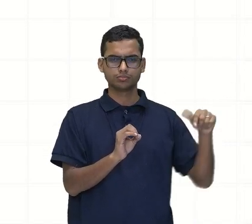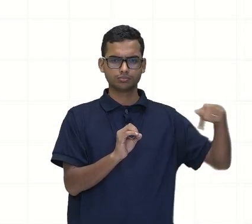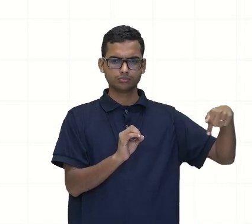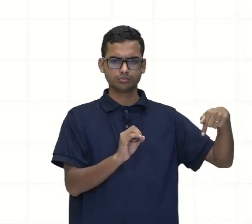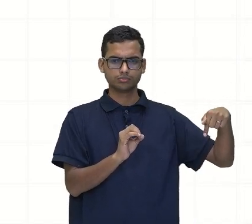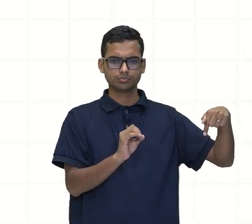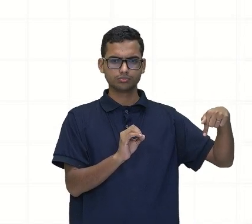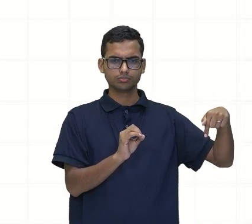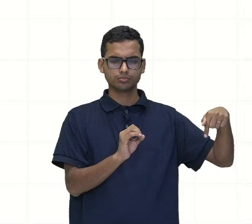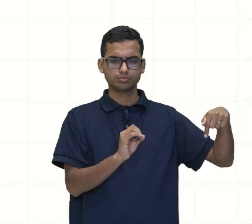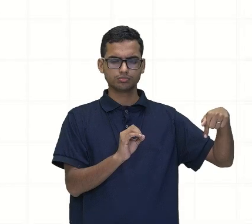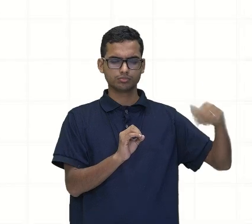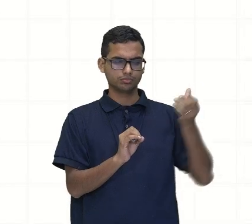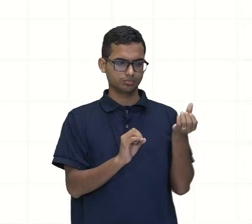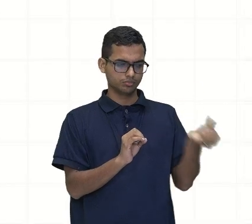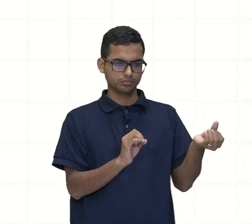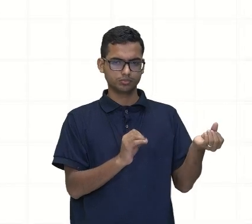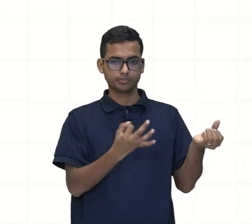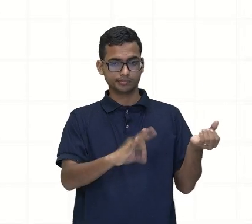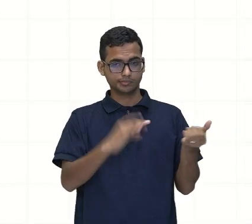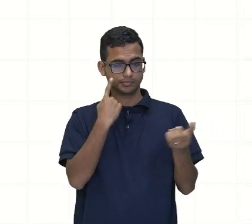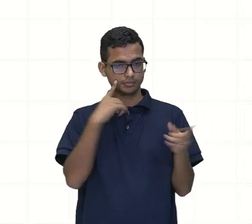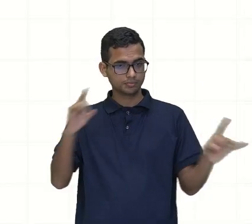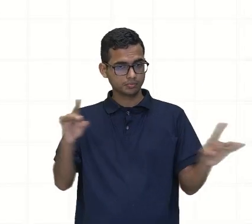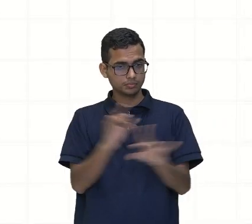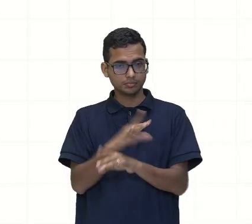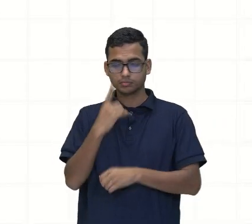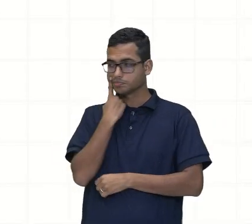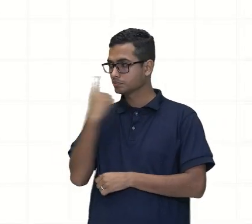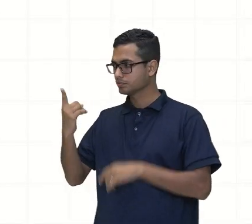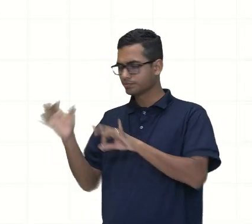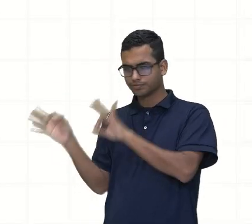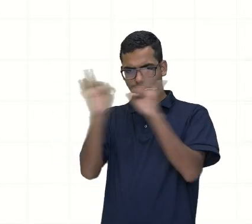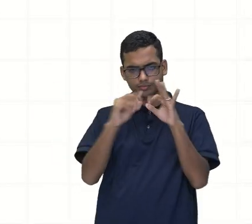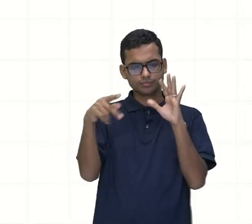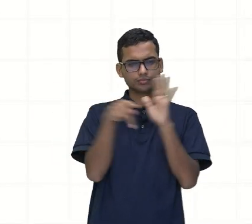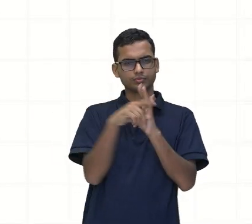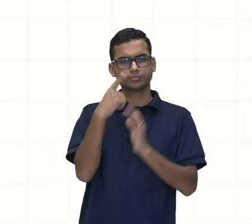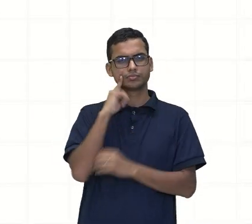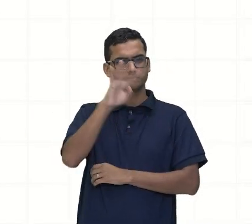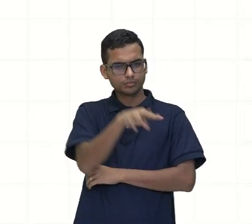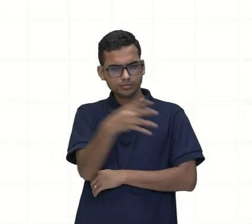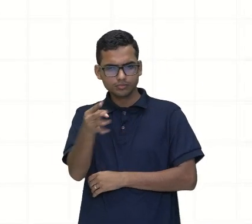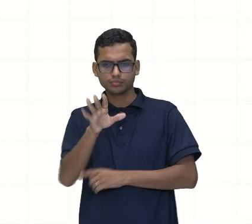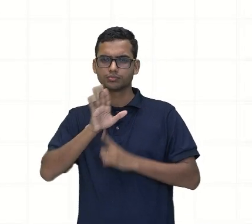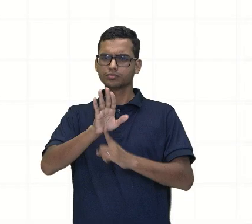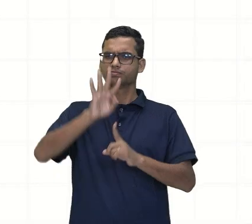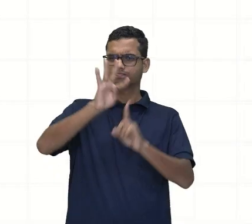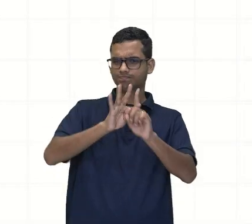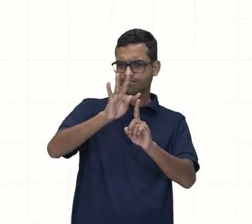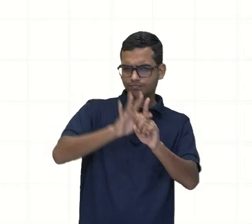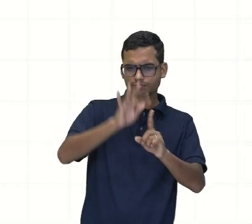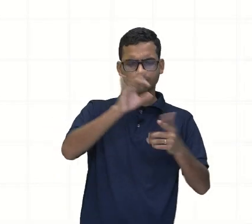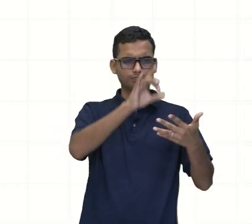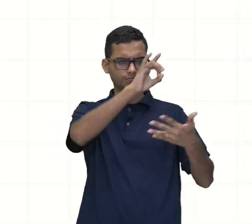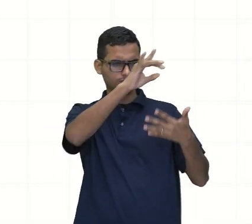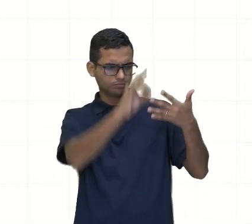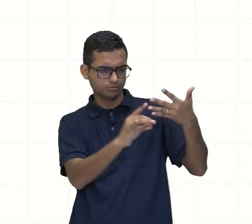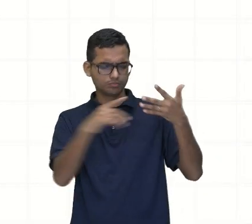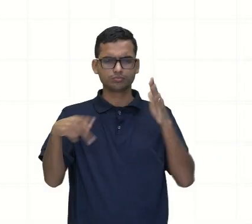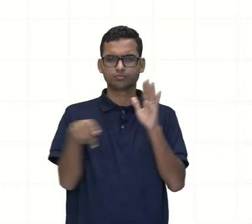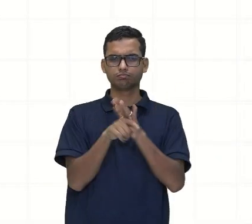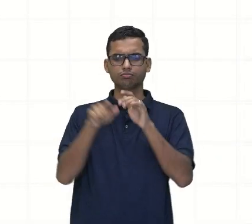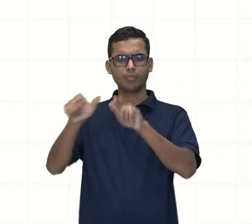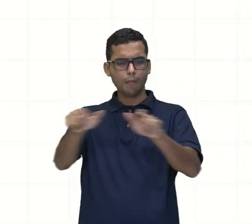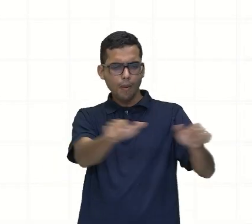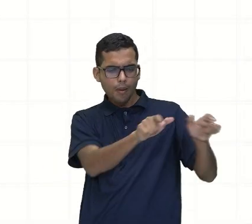Q é 6. Exatamente como está lá na tabela da temperatura de cada uma das